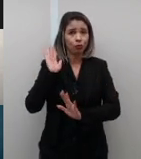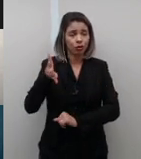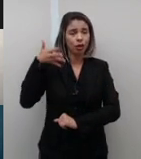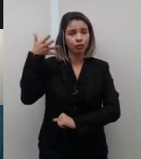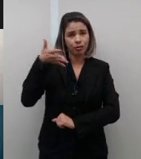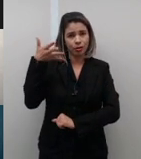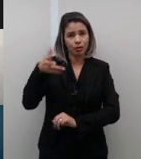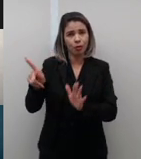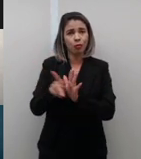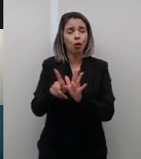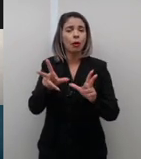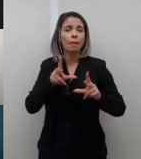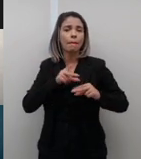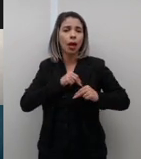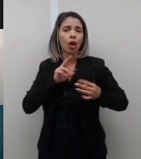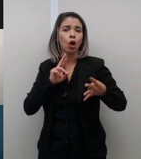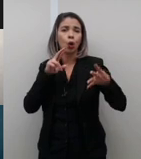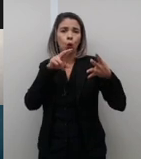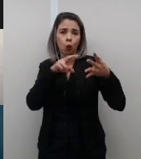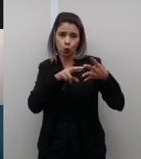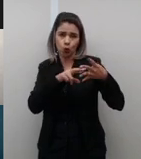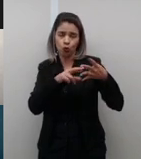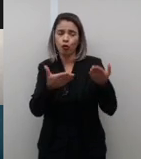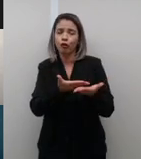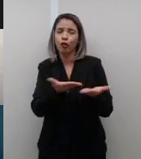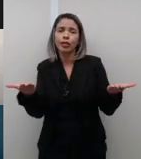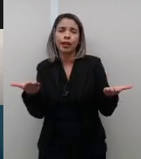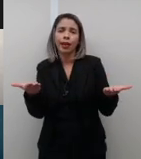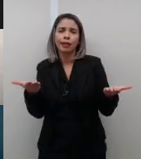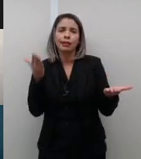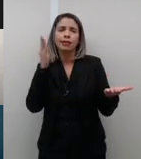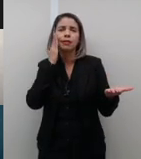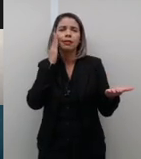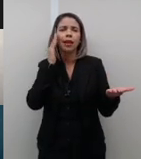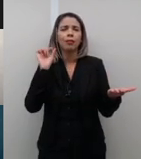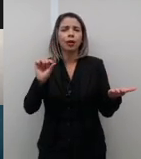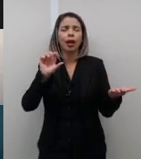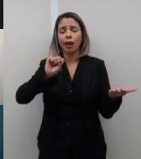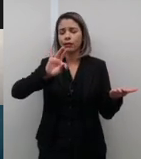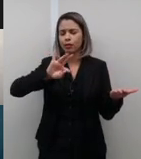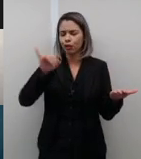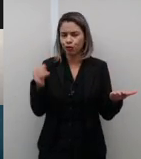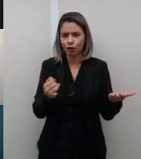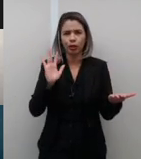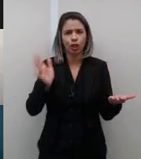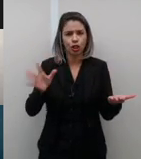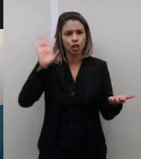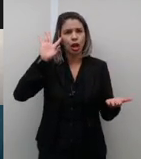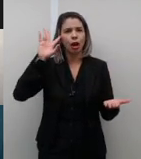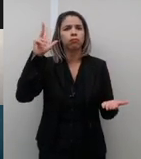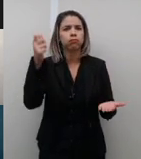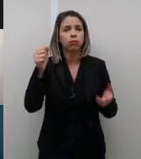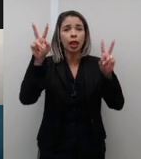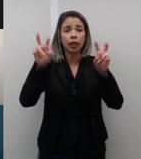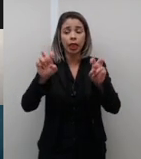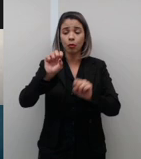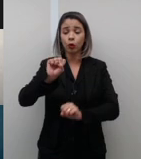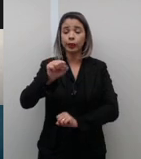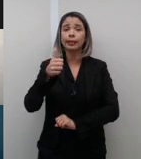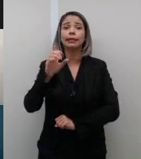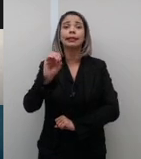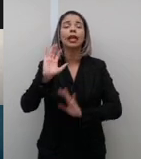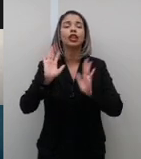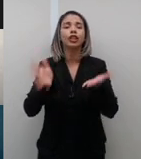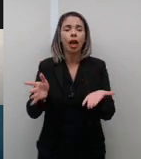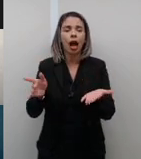recurso, vossas excelências bem sabem que o Supremo Tribunal Federal, quando fixou esse conhecido tema 810, ele assentou que